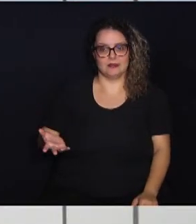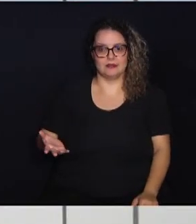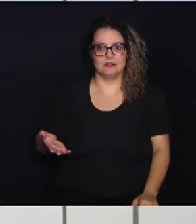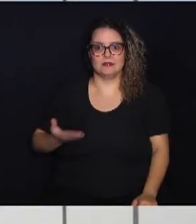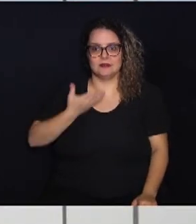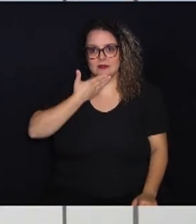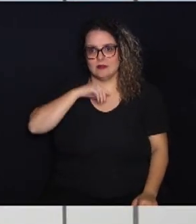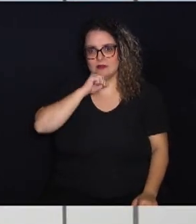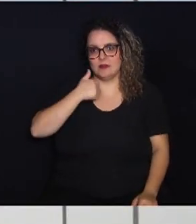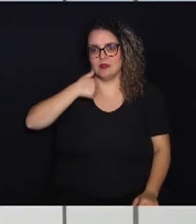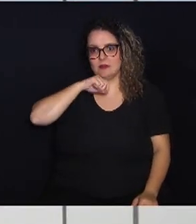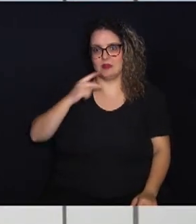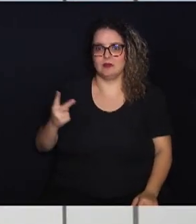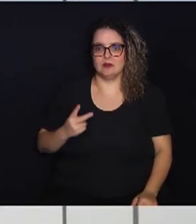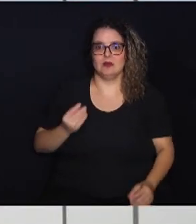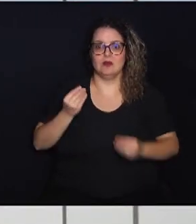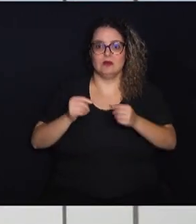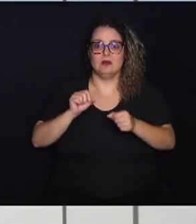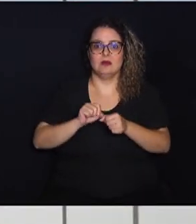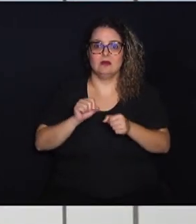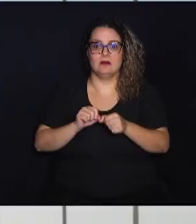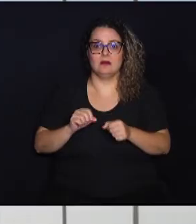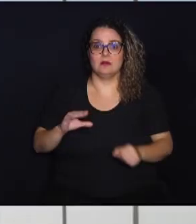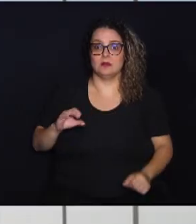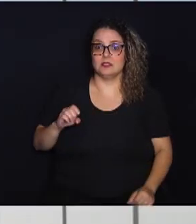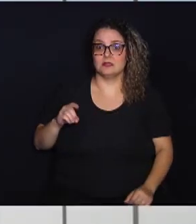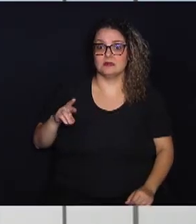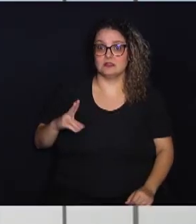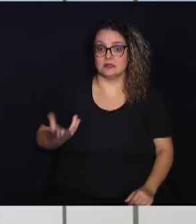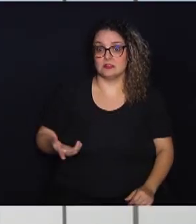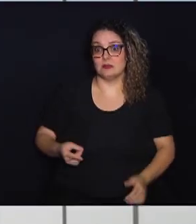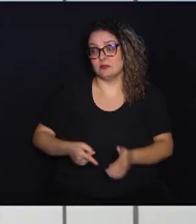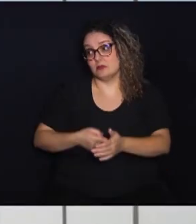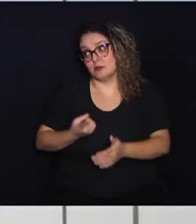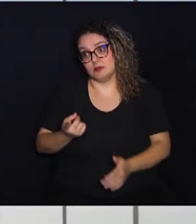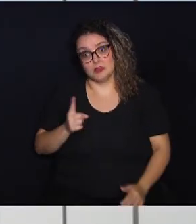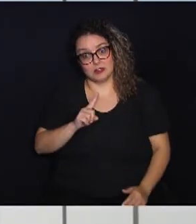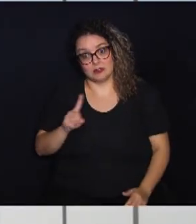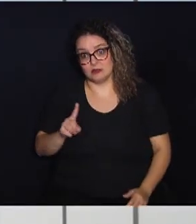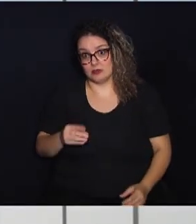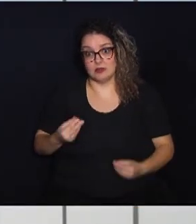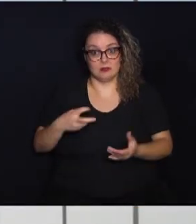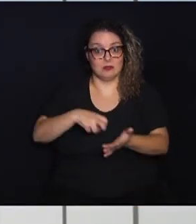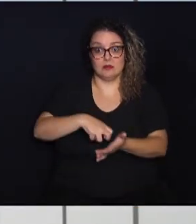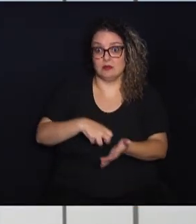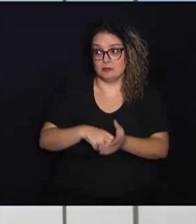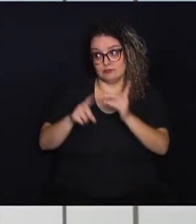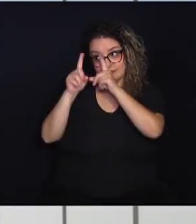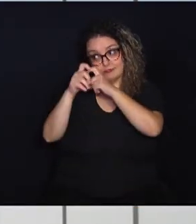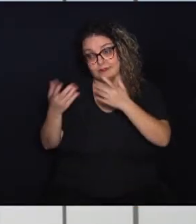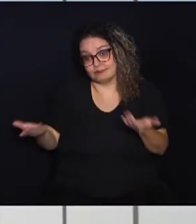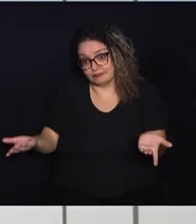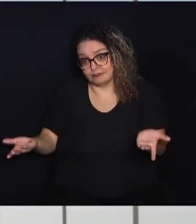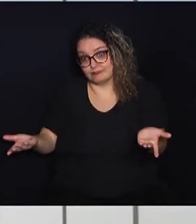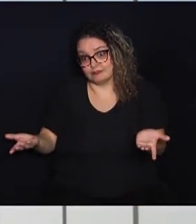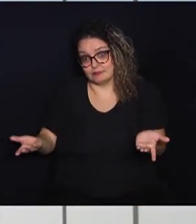pais que falam, como que eu faço agora para ceder? Falo, bom, primeiro que você não devia ter dado um castigo tão difícil, né? Agora, como você vai